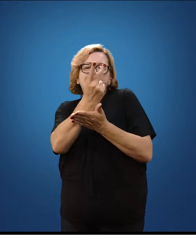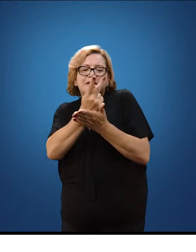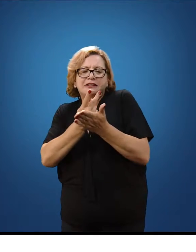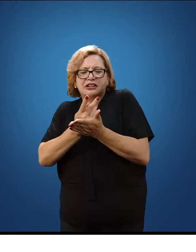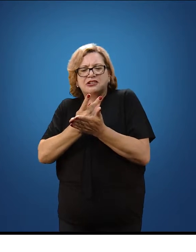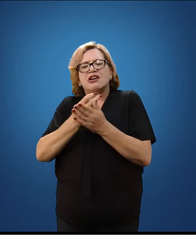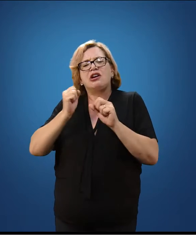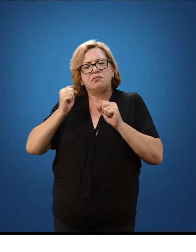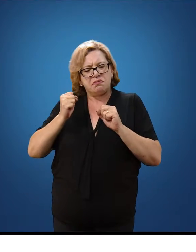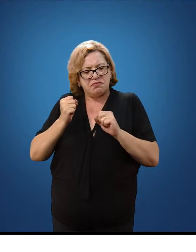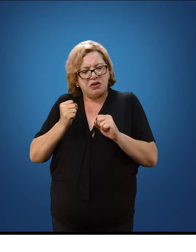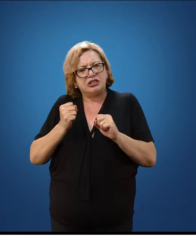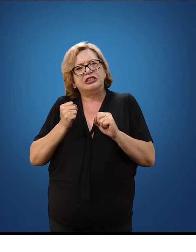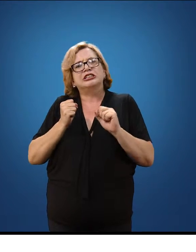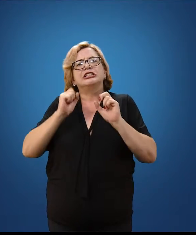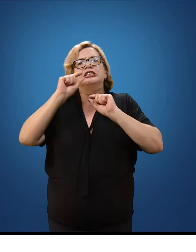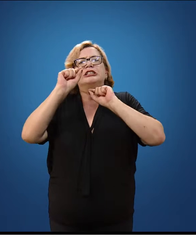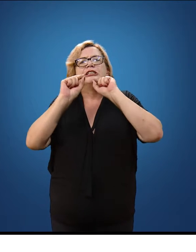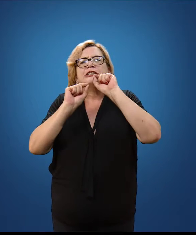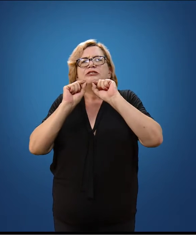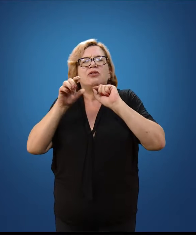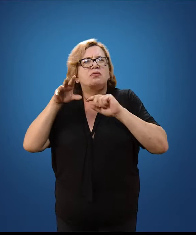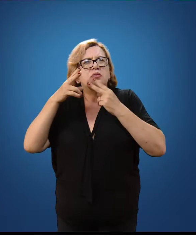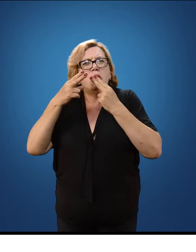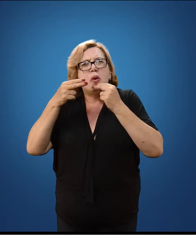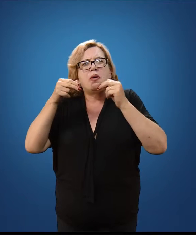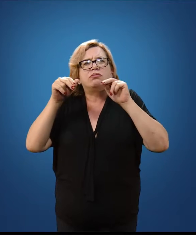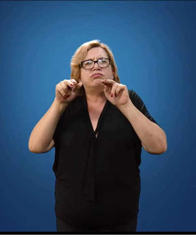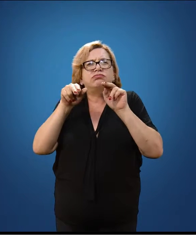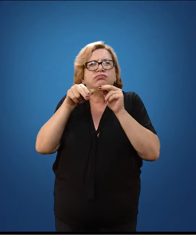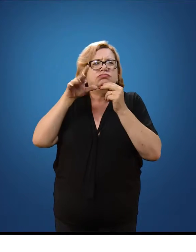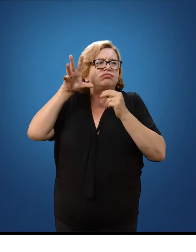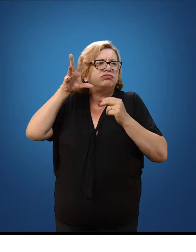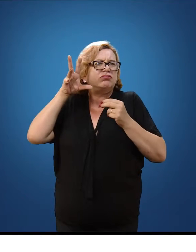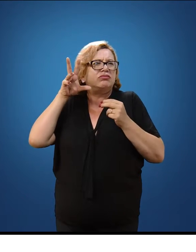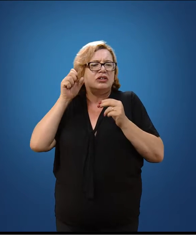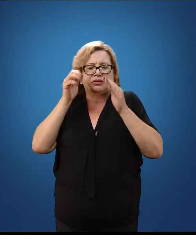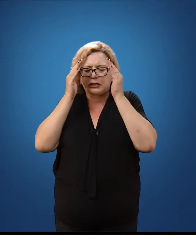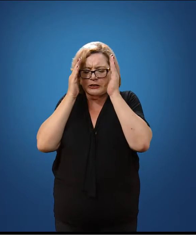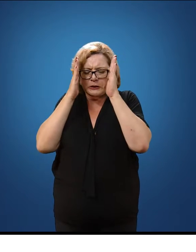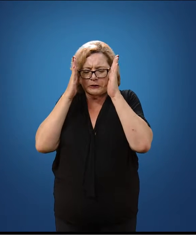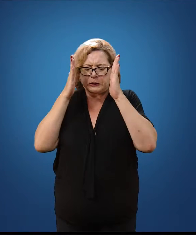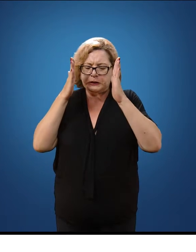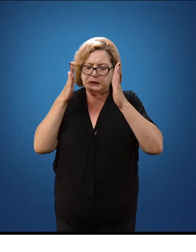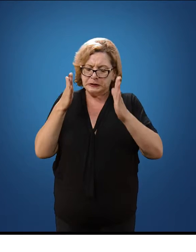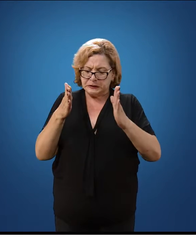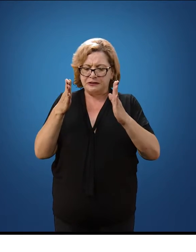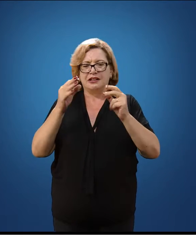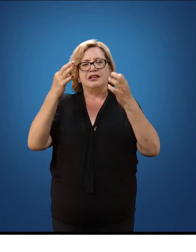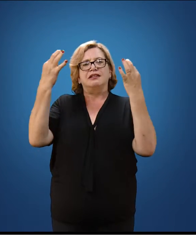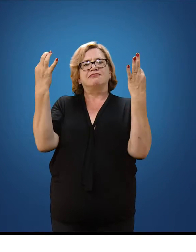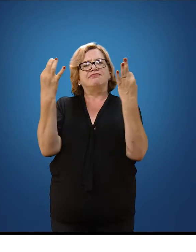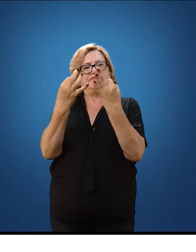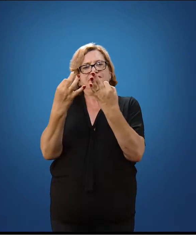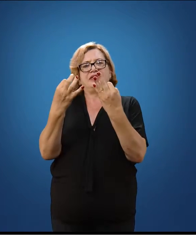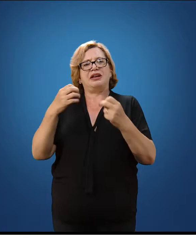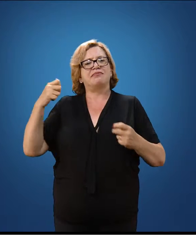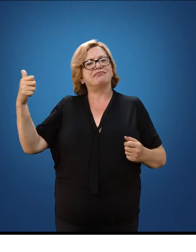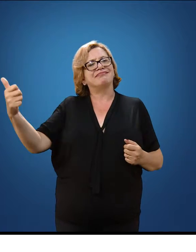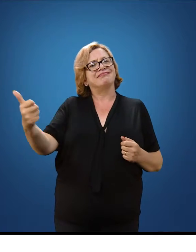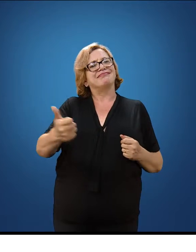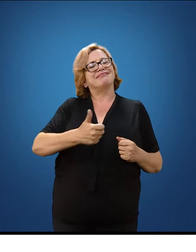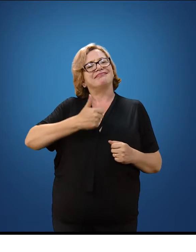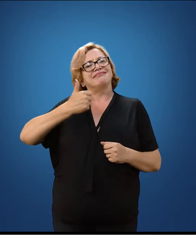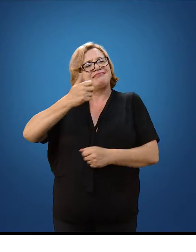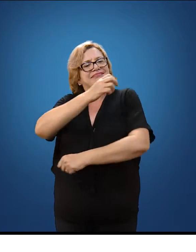eu sempre falo, olha, gente, eu prefiro que vocês estejam ouvindo uma música, porque aí vocês se conectam com o que vocês estão fazendo mesmo, né? É muito melhor um